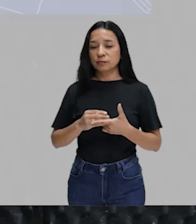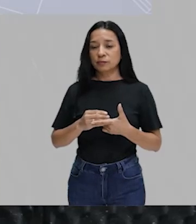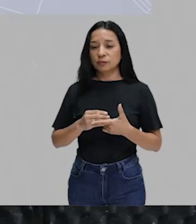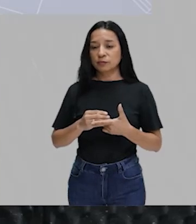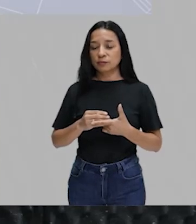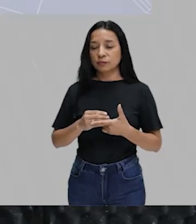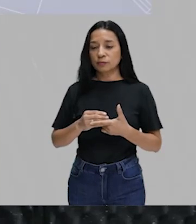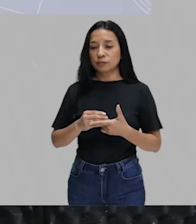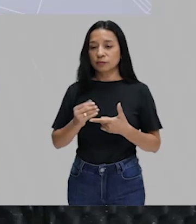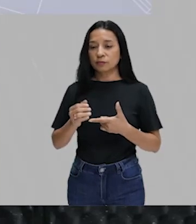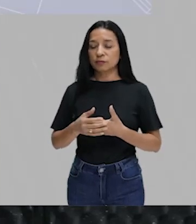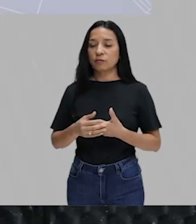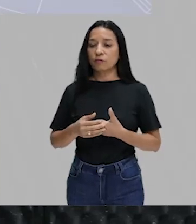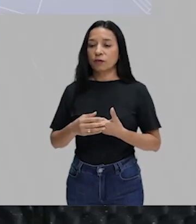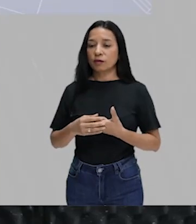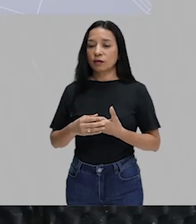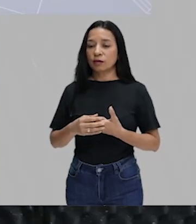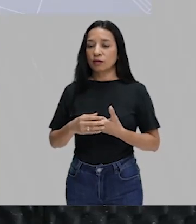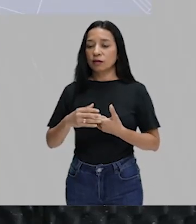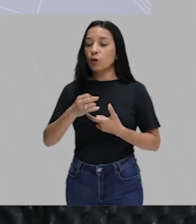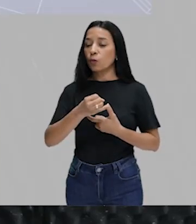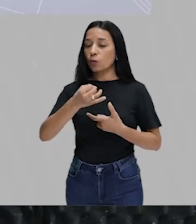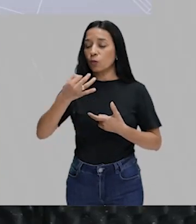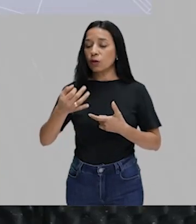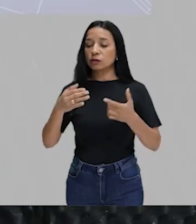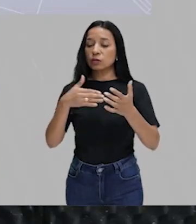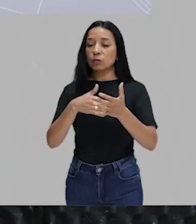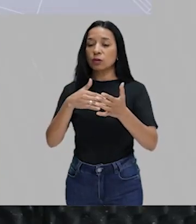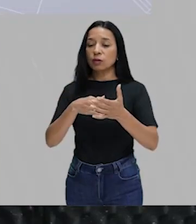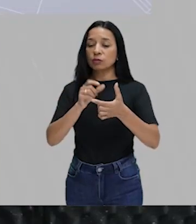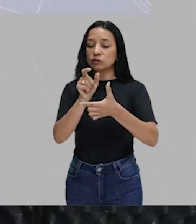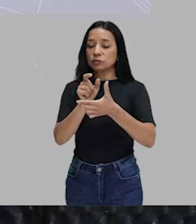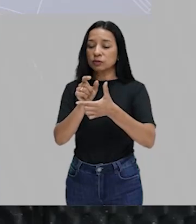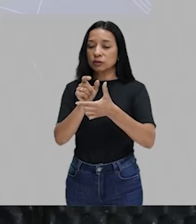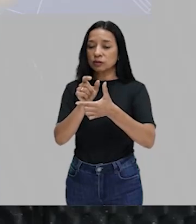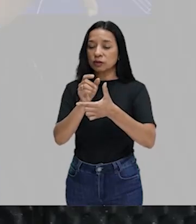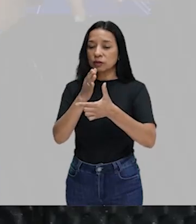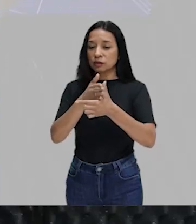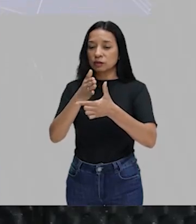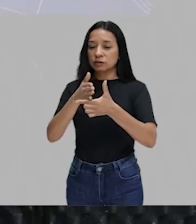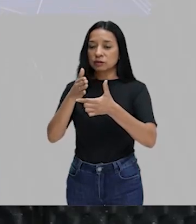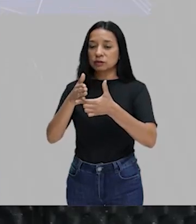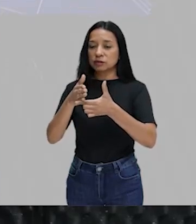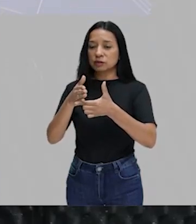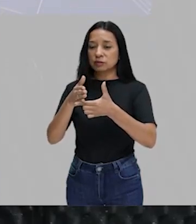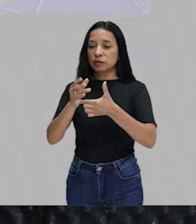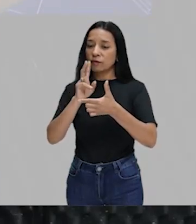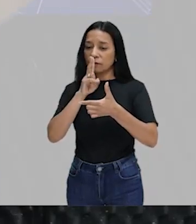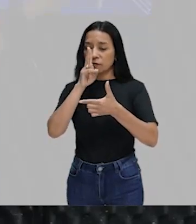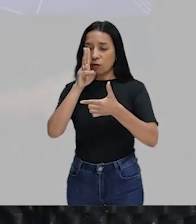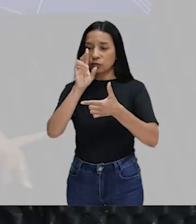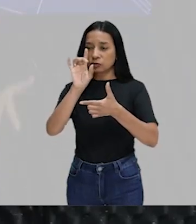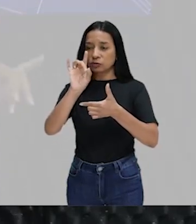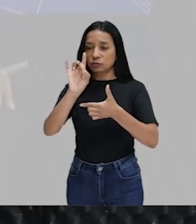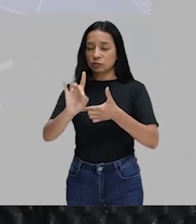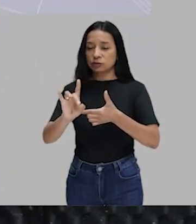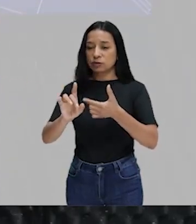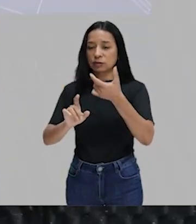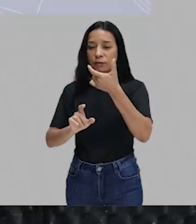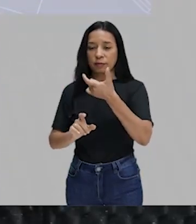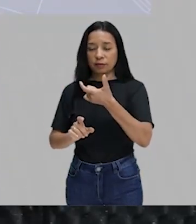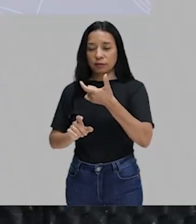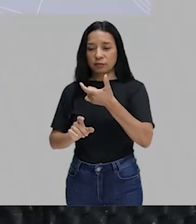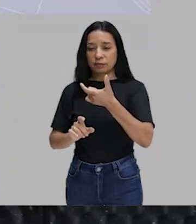zimboril transparente. A gente só conta com a última sílaba tônica de cada palavra. A gente só vai até a